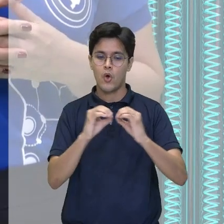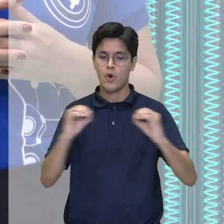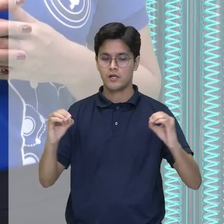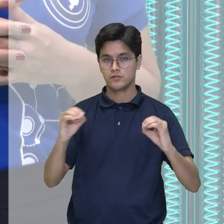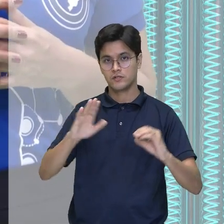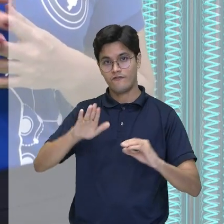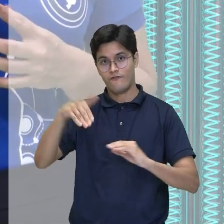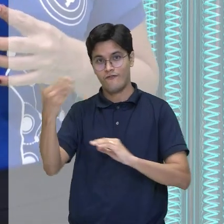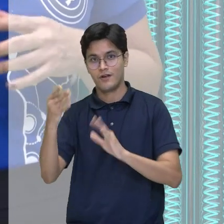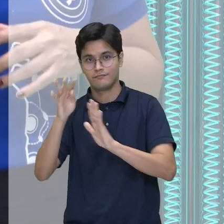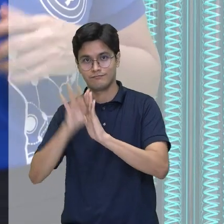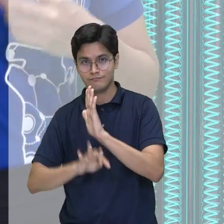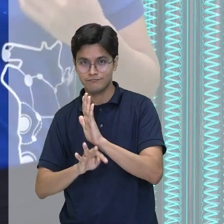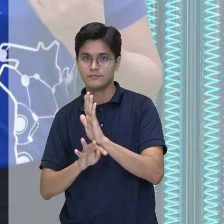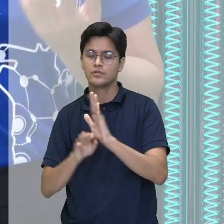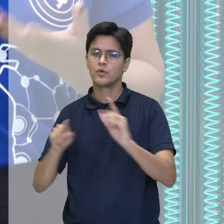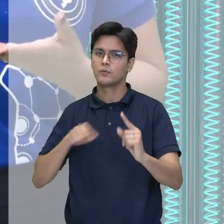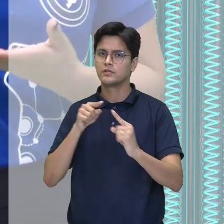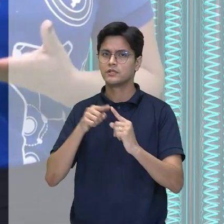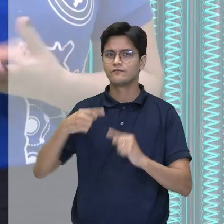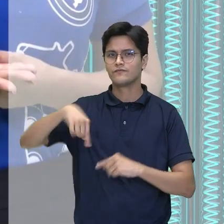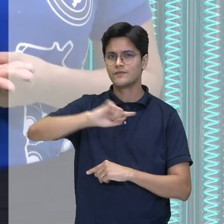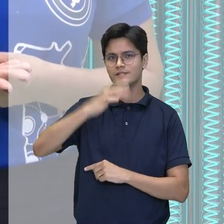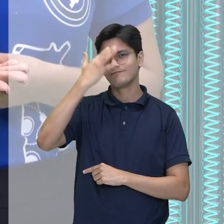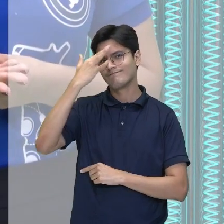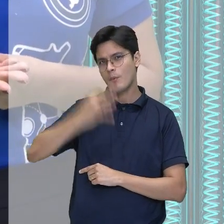possam compreender melhor como é que ele é